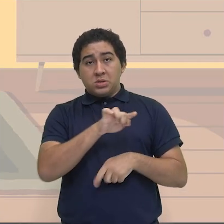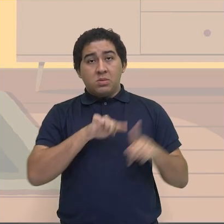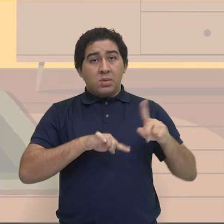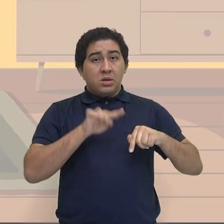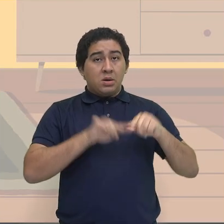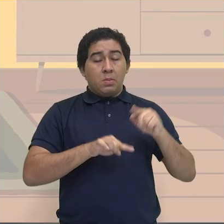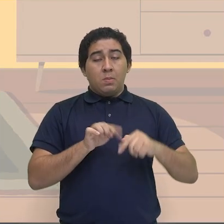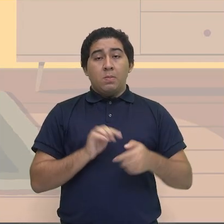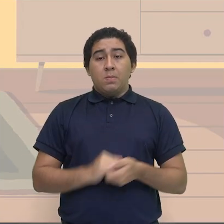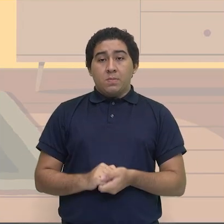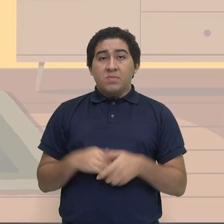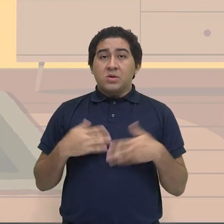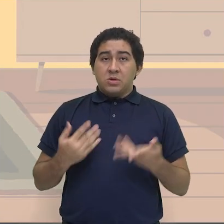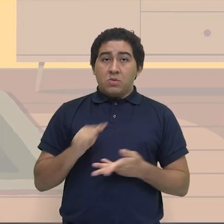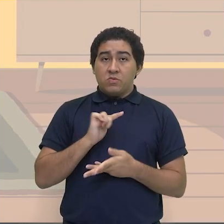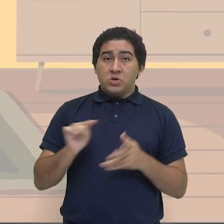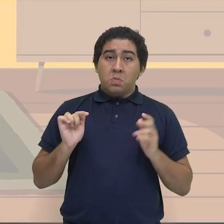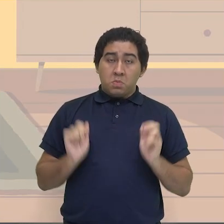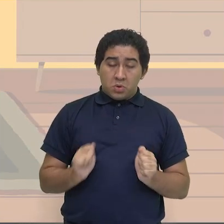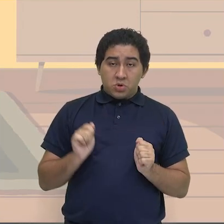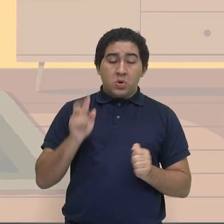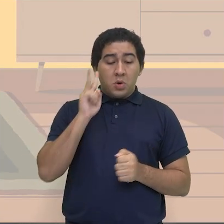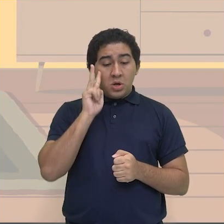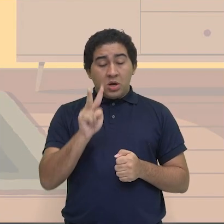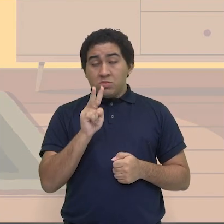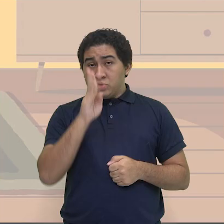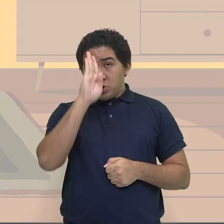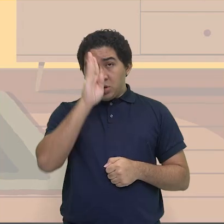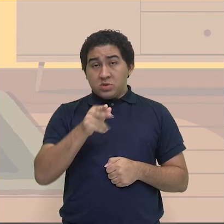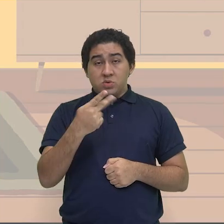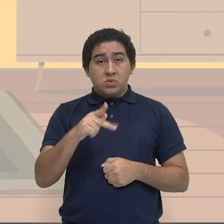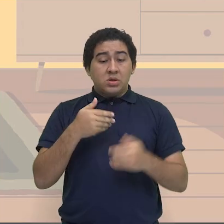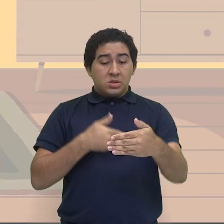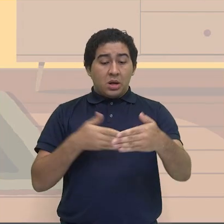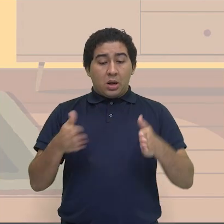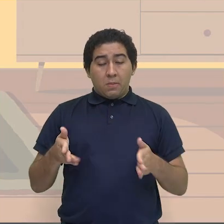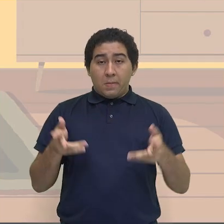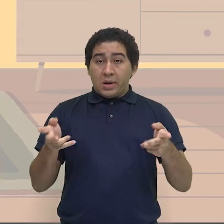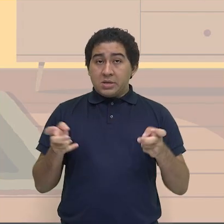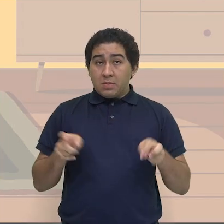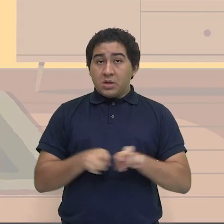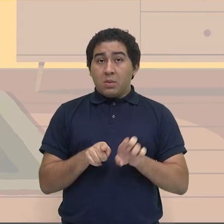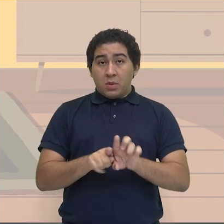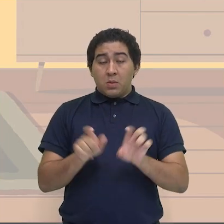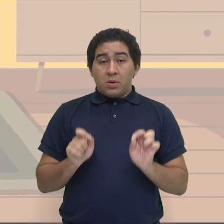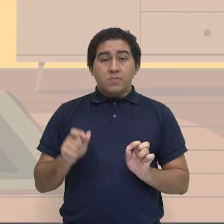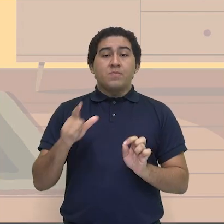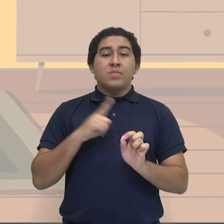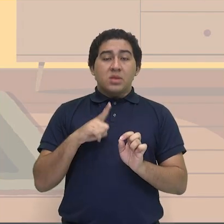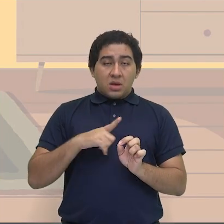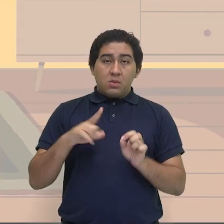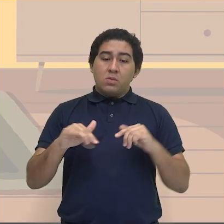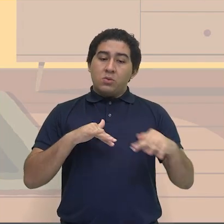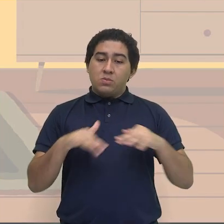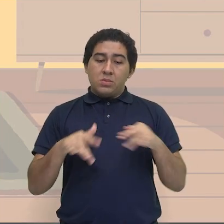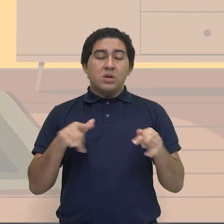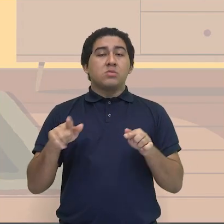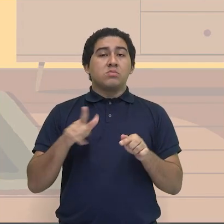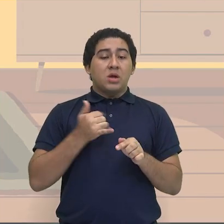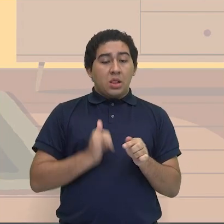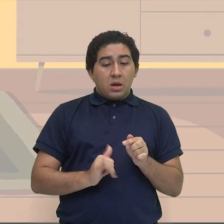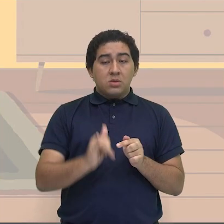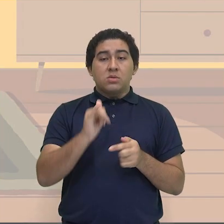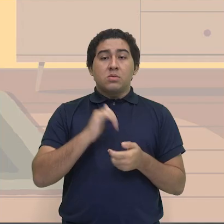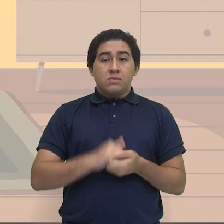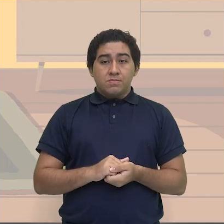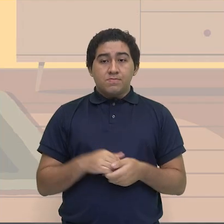Então, você pode olhar mesmo aí na sala. Você vai perceber que eu tenho um circuito elétrico. Você vai perceber que